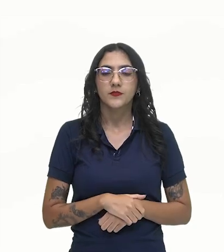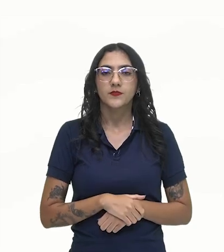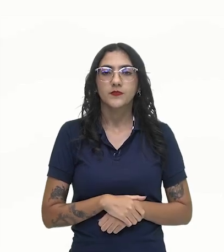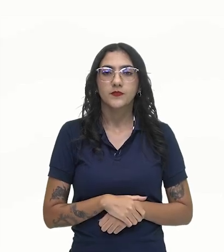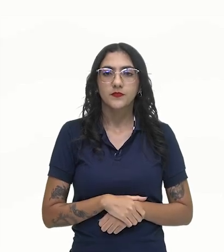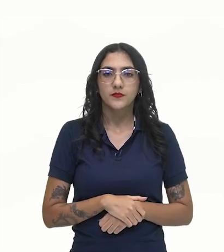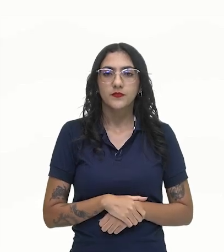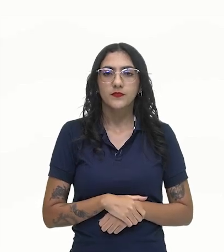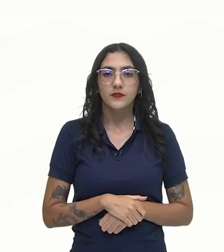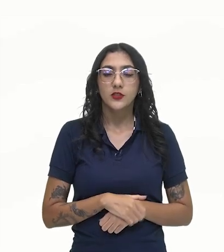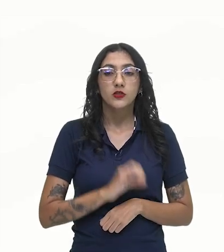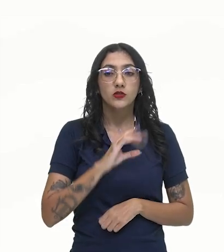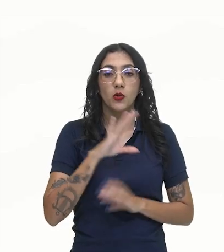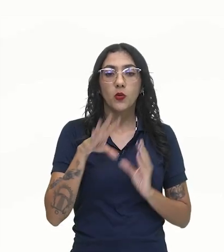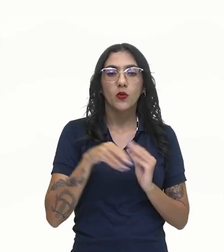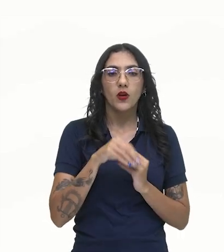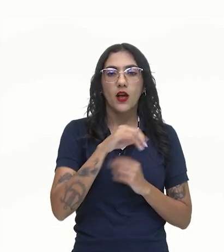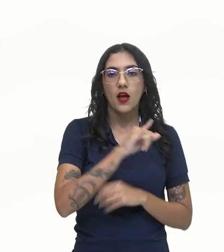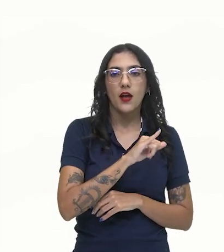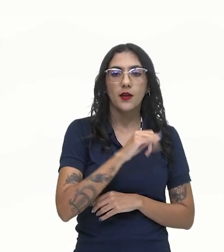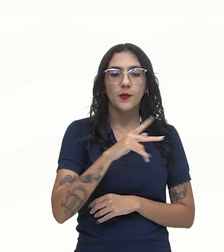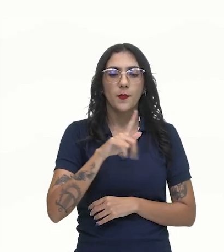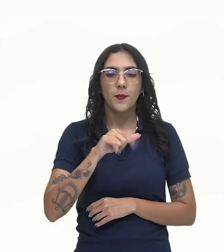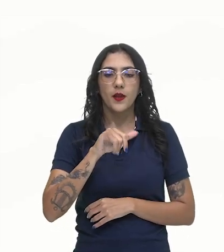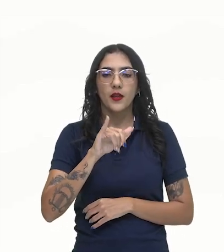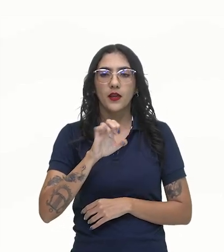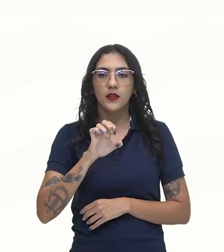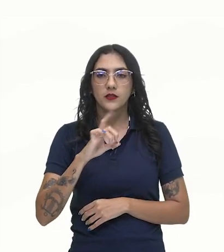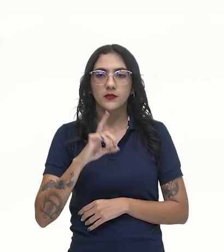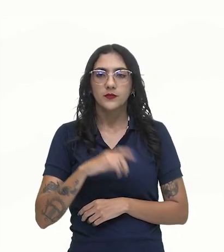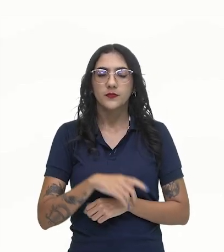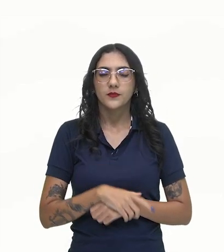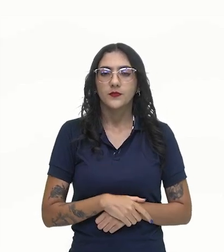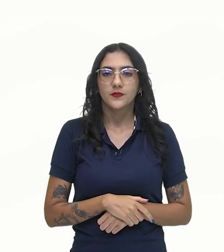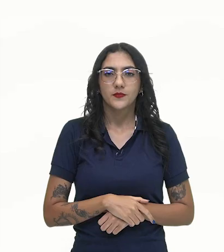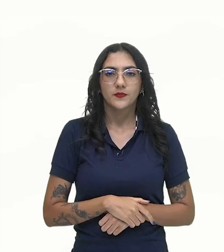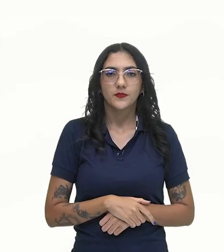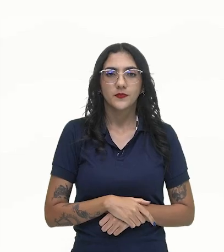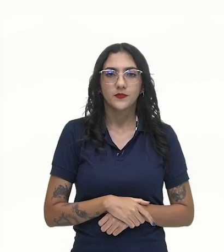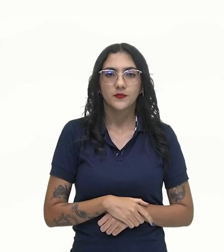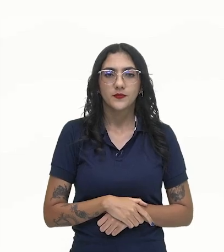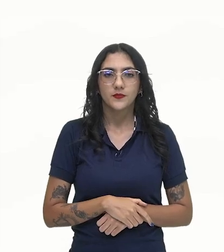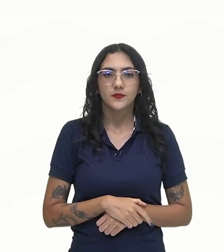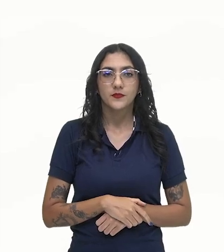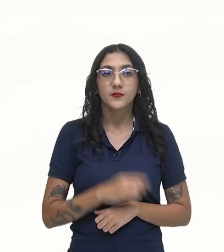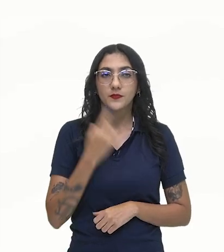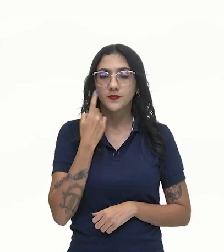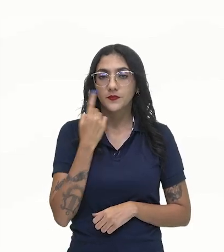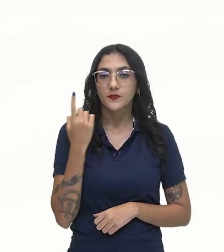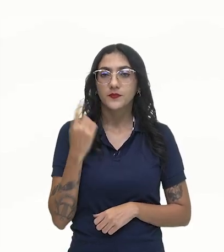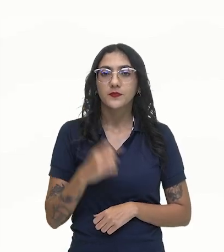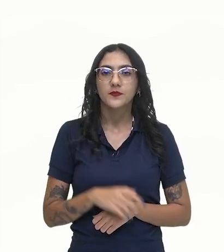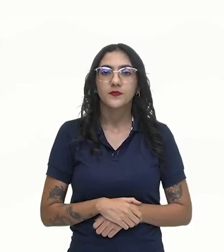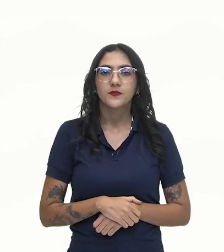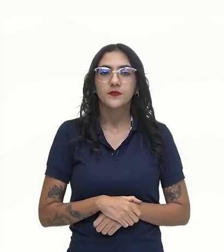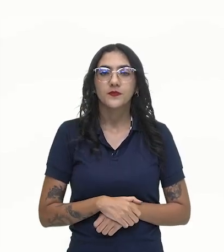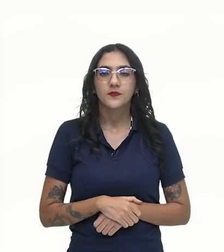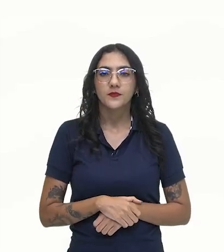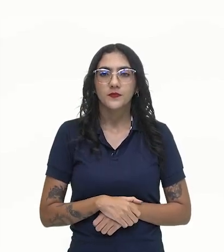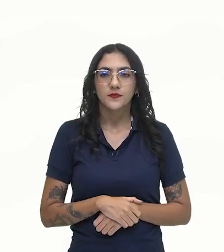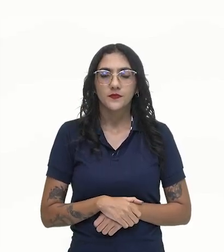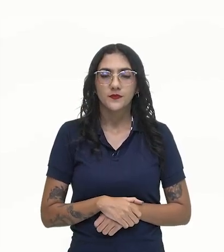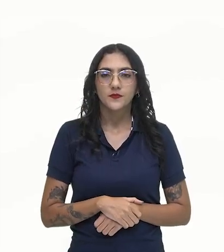played soccer yesterday, por exemplo. Continuando. Nós temos aqui, ó, travel